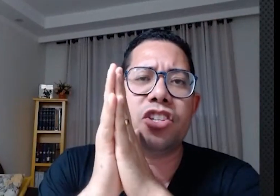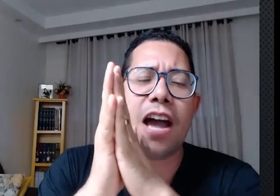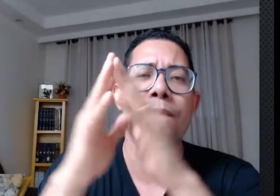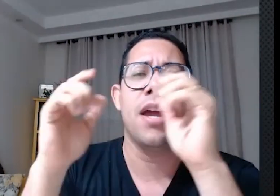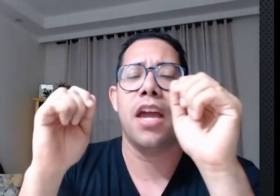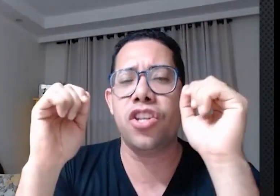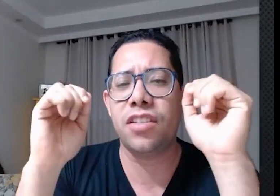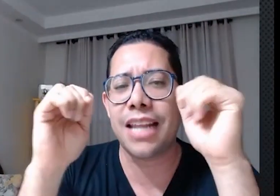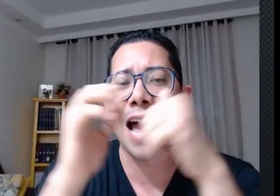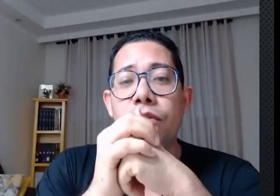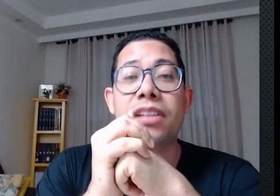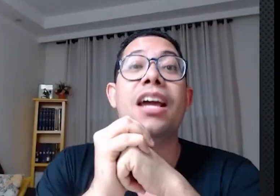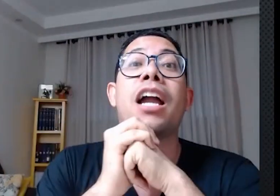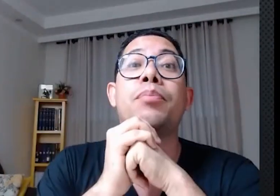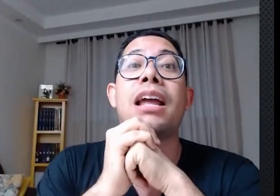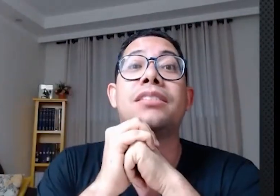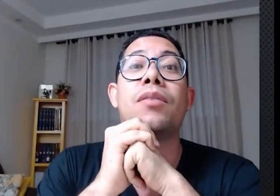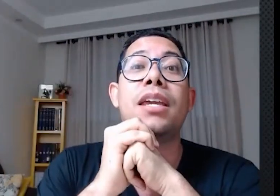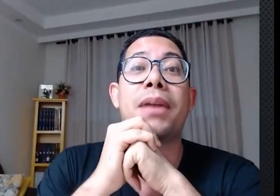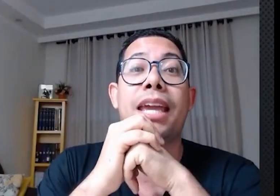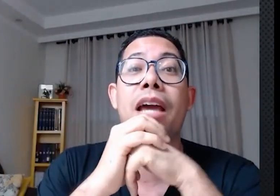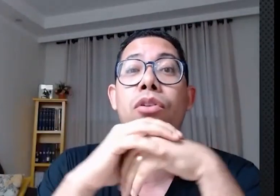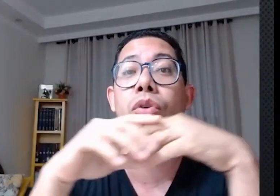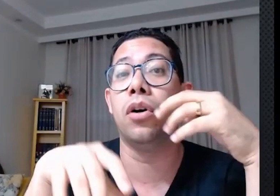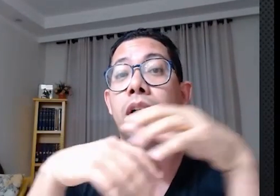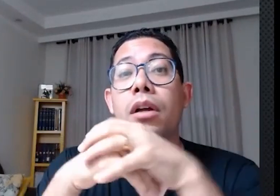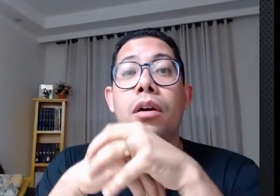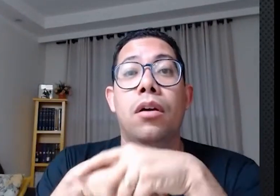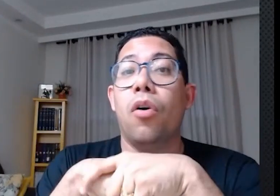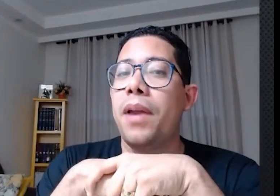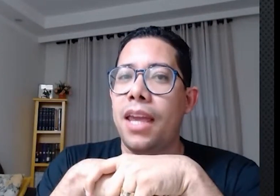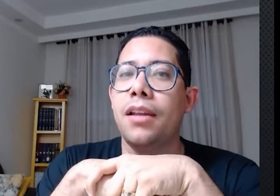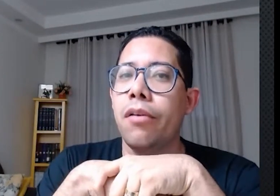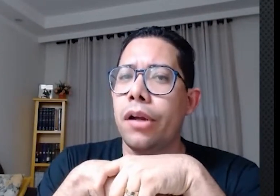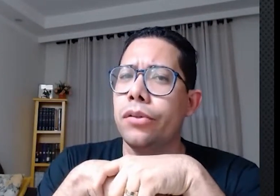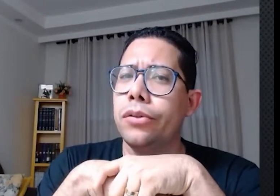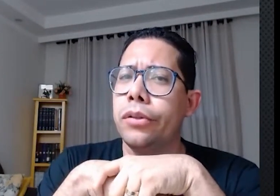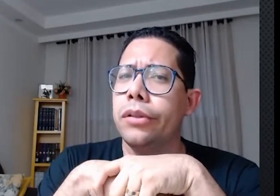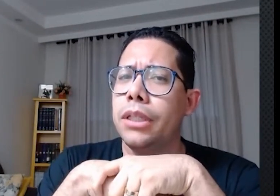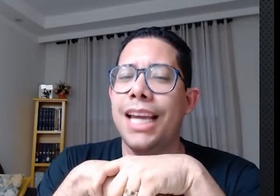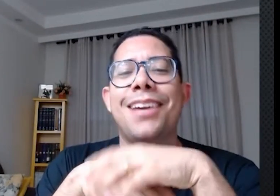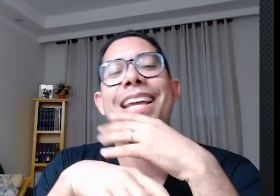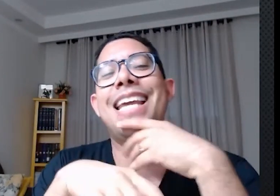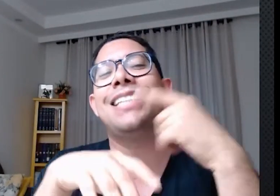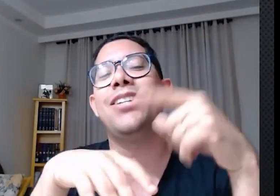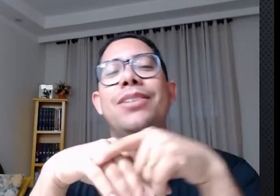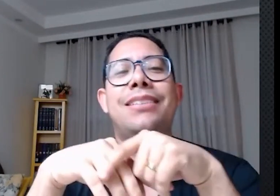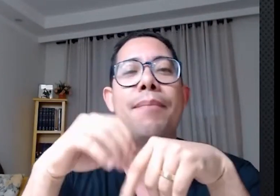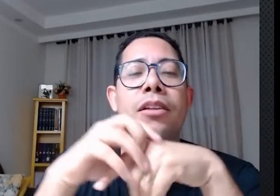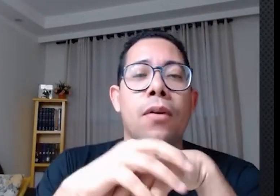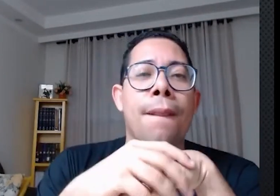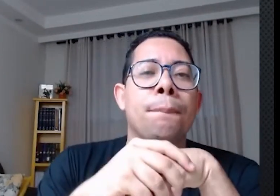precisamos deixar registrado. Fazendo a recapitulação aí para quem anotou ou para quem não anotou, né? Beleza,